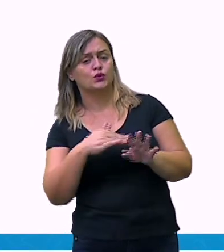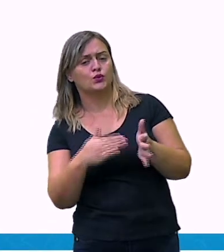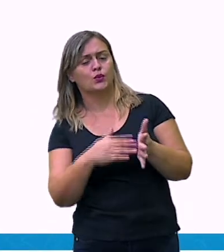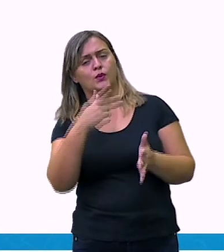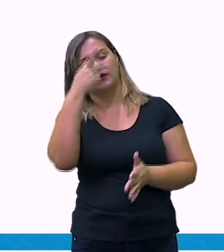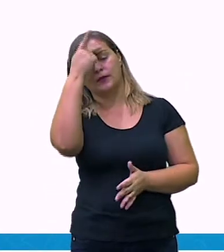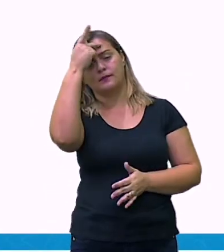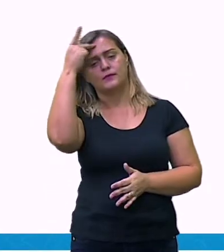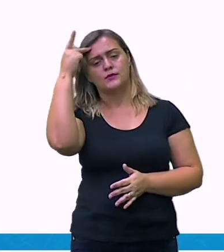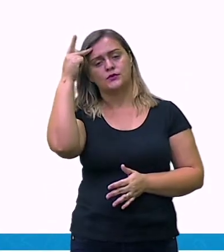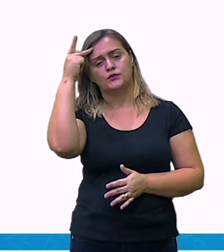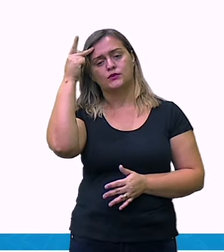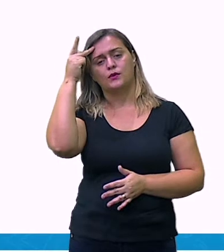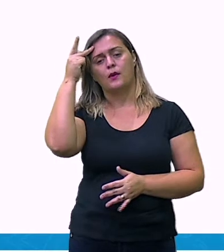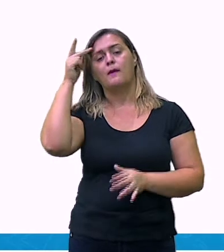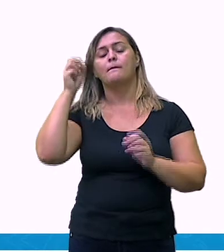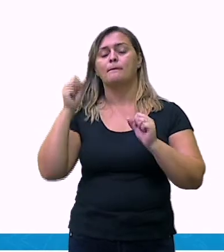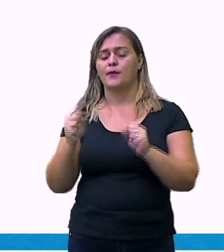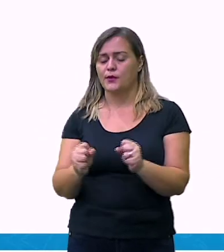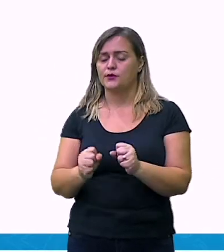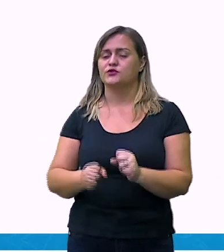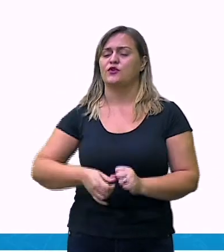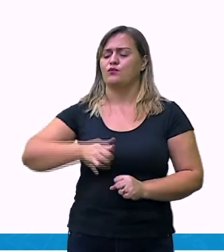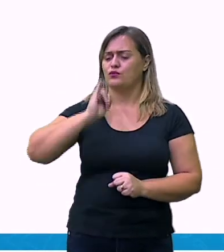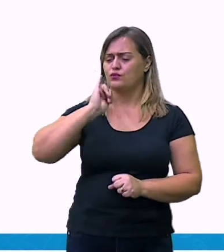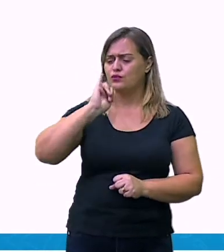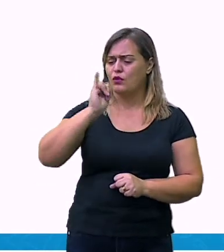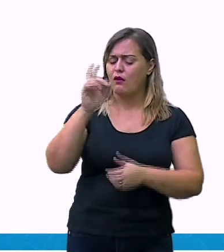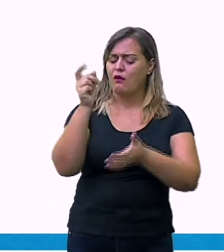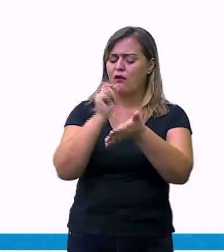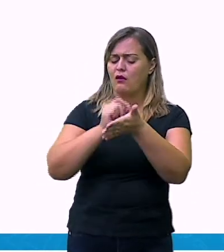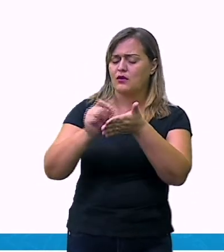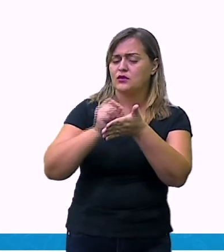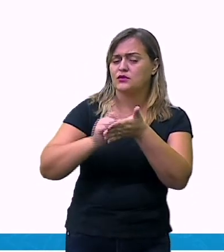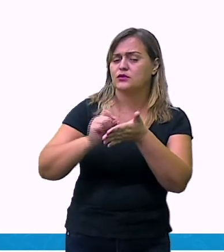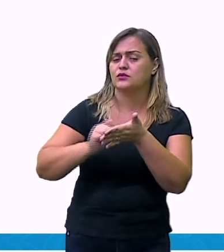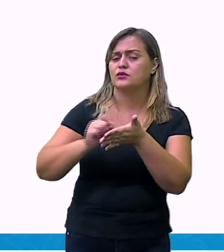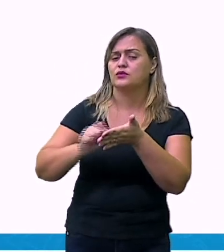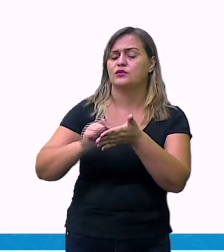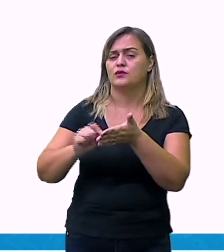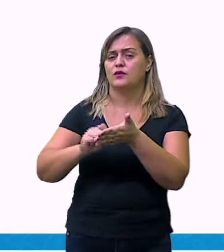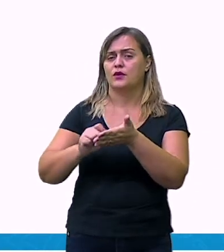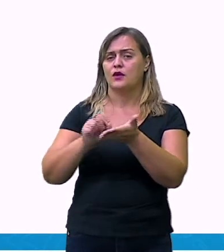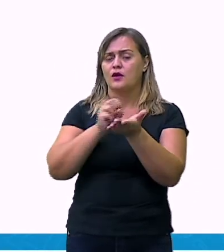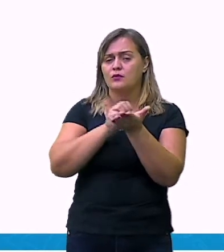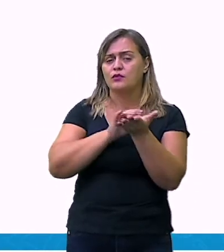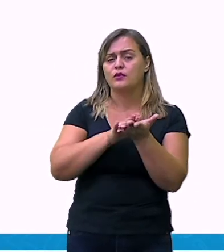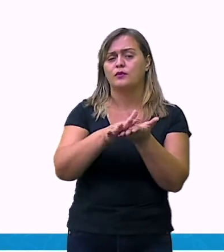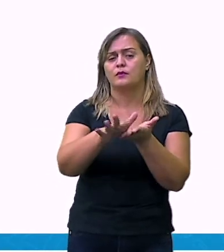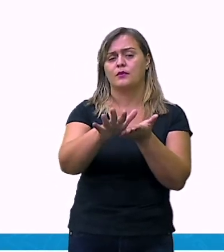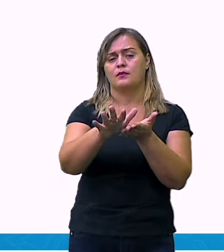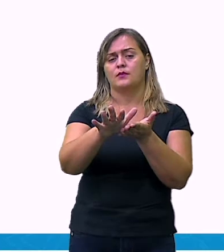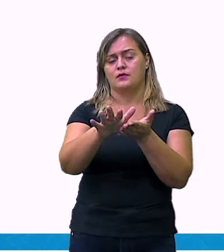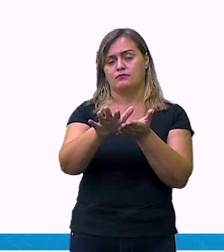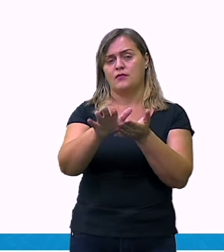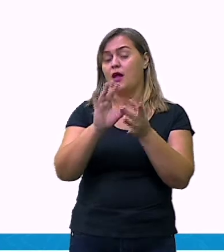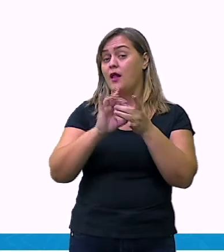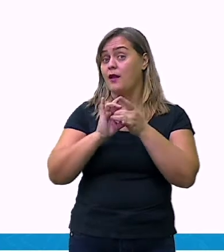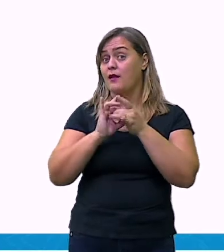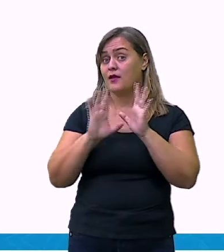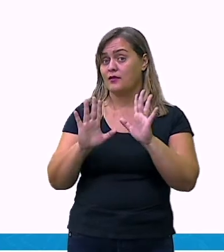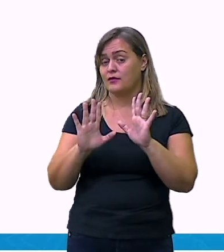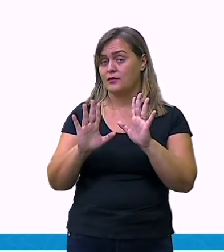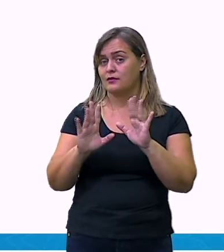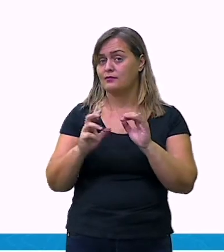cidadão pode, portanto, falar, escrever e imprimir livremente, respondendo, todavia, pelos